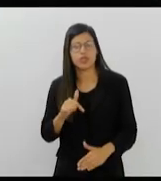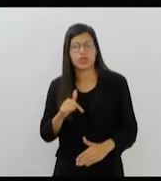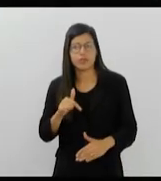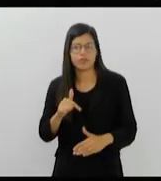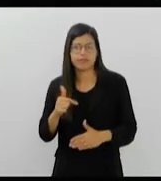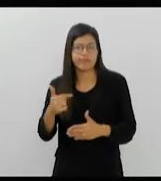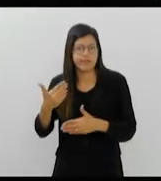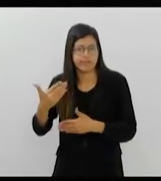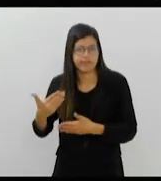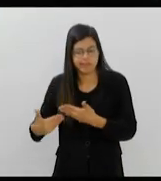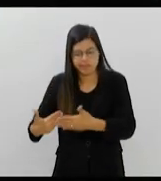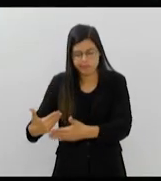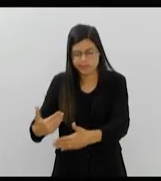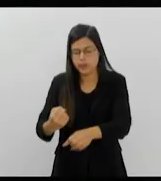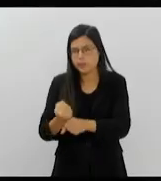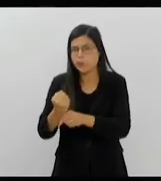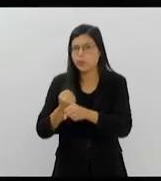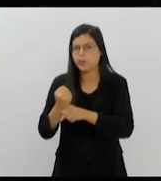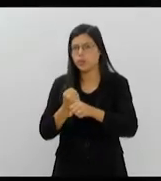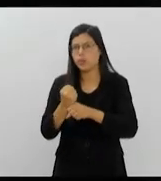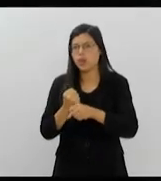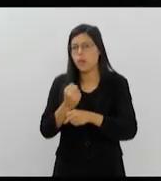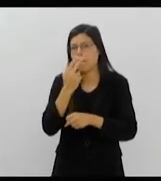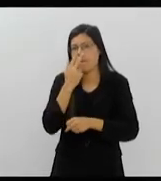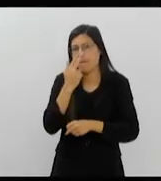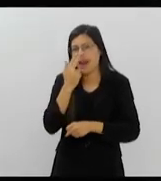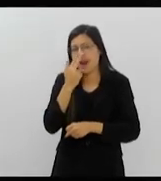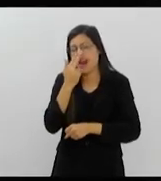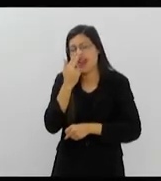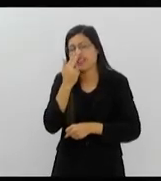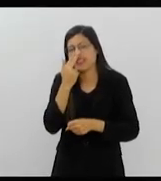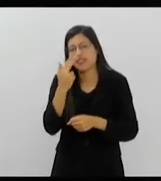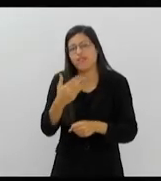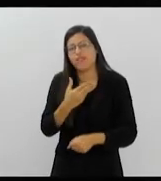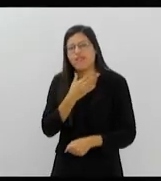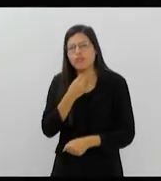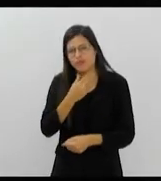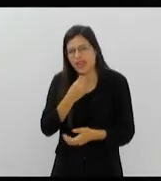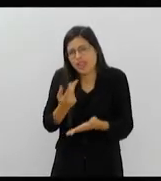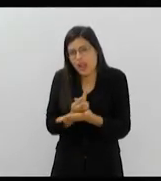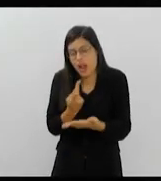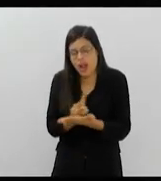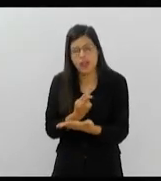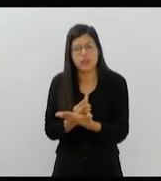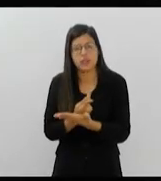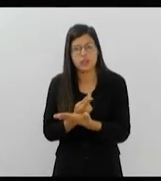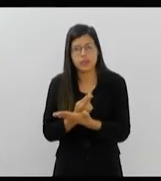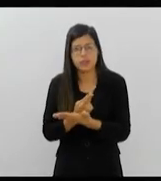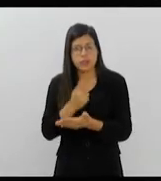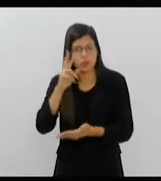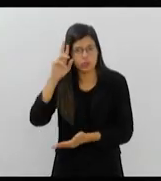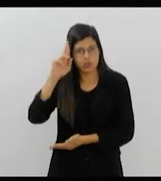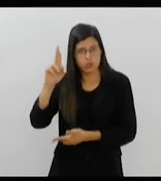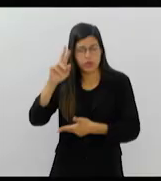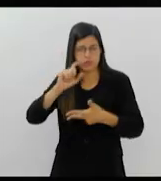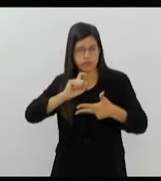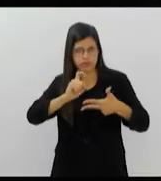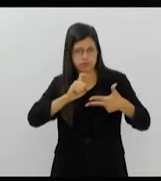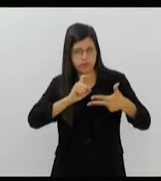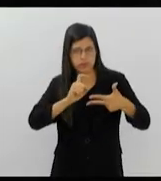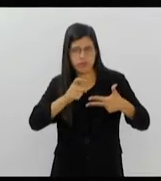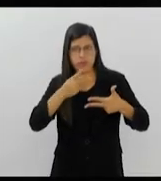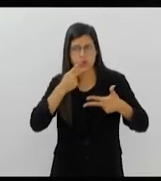ano, absolutamente adulterada. Primeira coisa, que o chefe do executivo, e eu estou